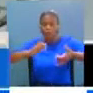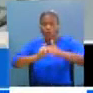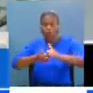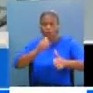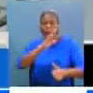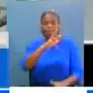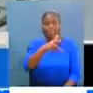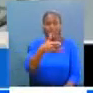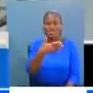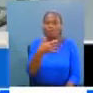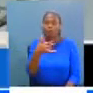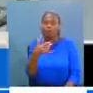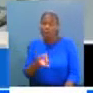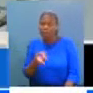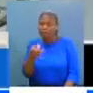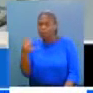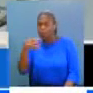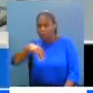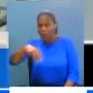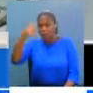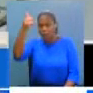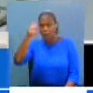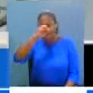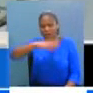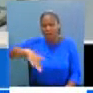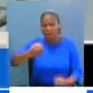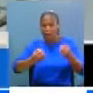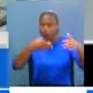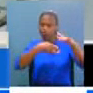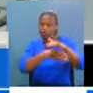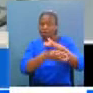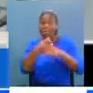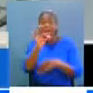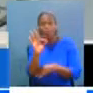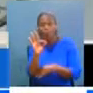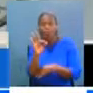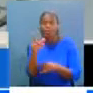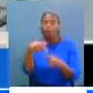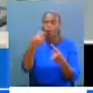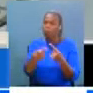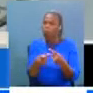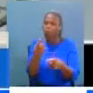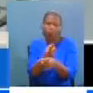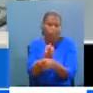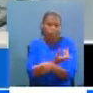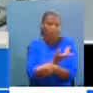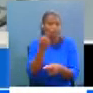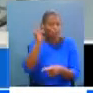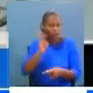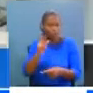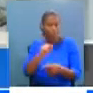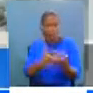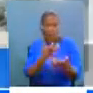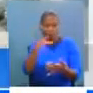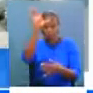de 1.192 metros quadrados, parque de estacionamento para 14 viaturas, entre outras valências, destaca